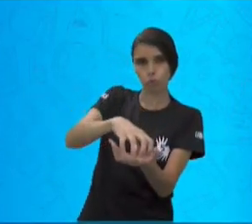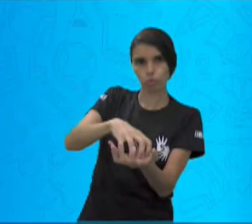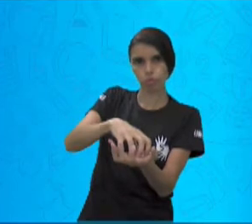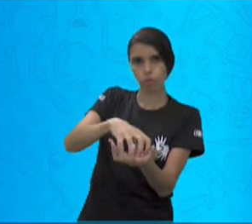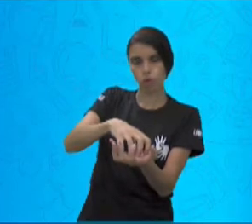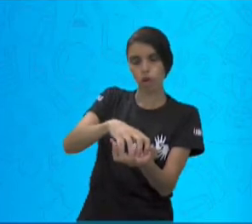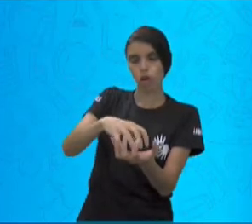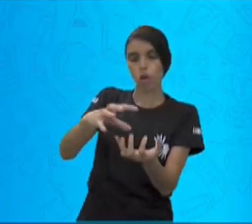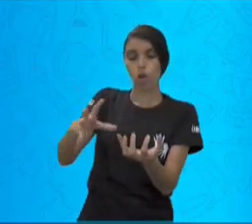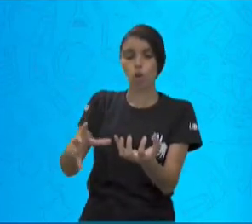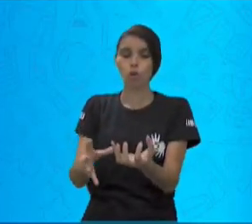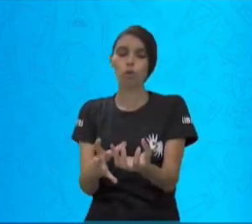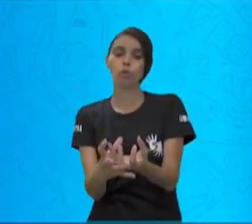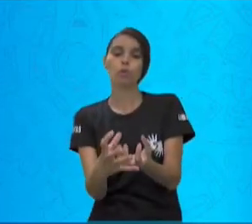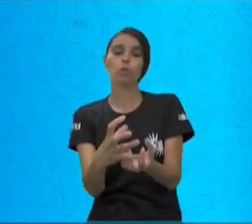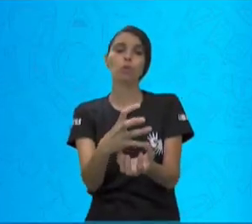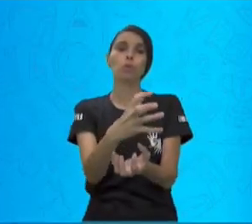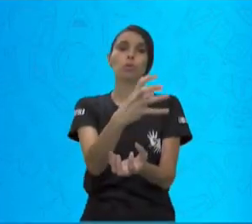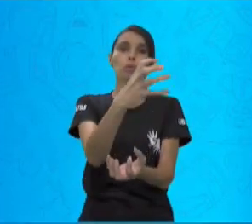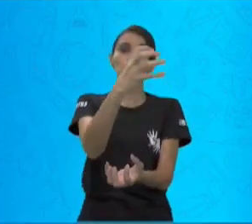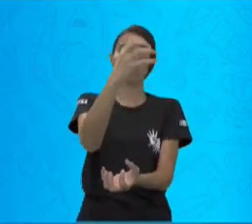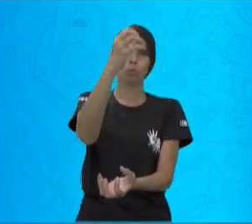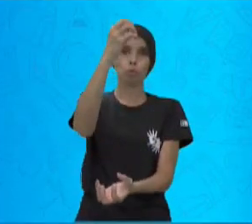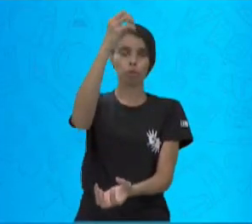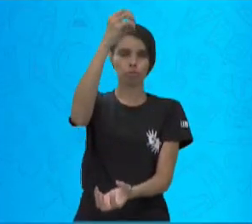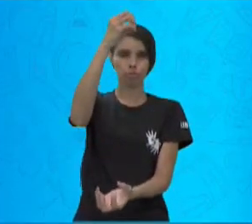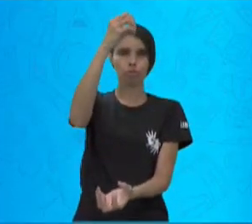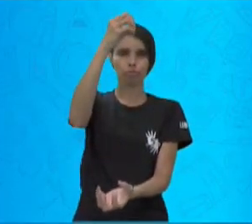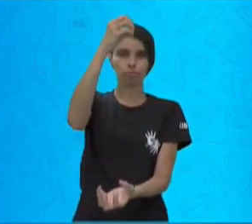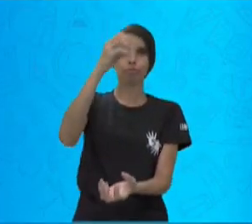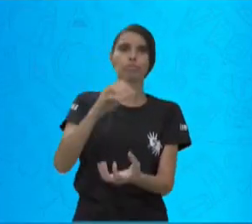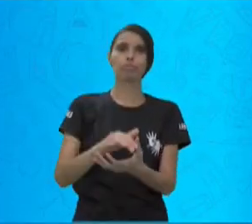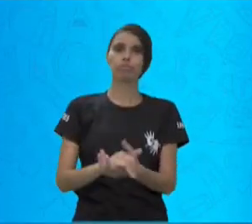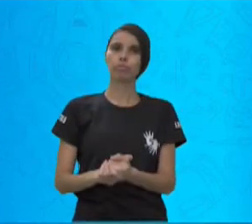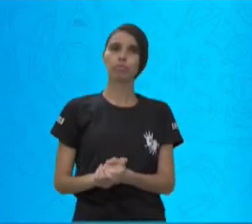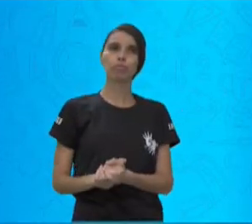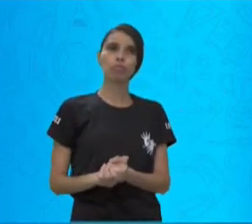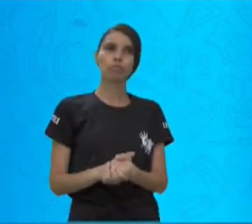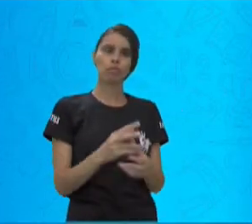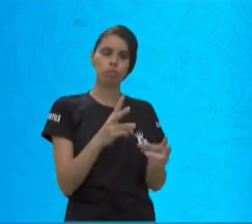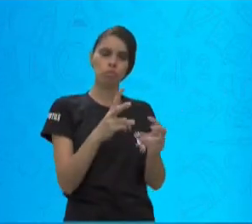da sacolas dessa forma